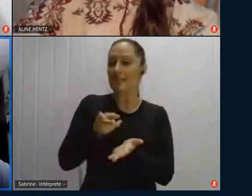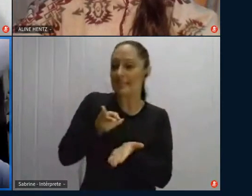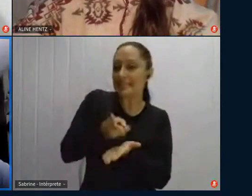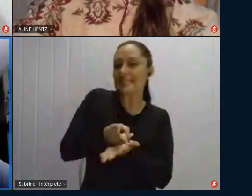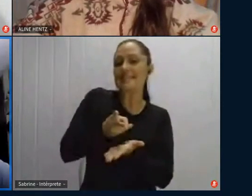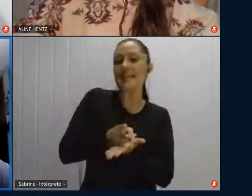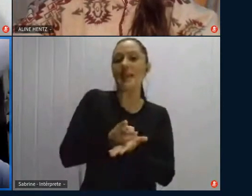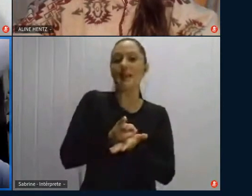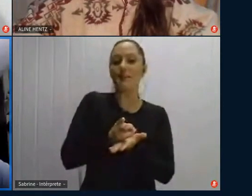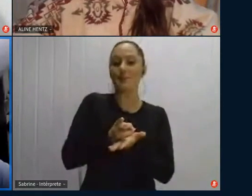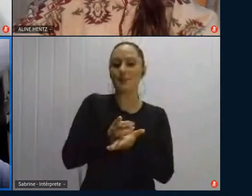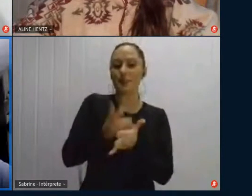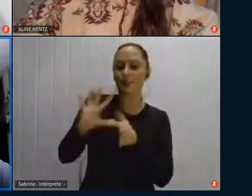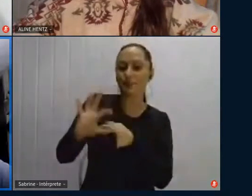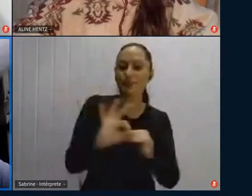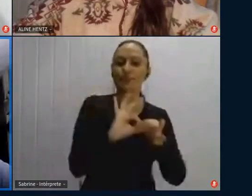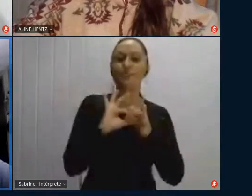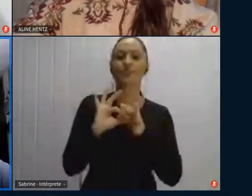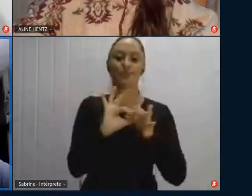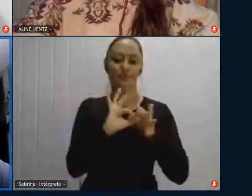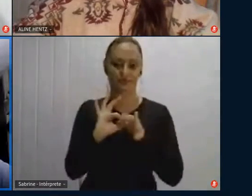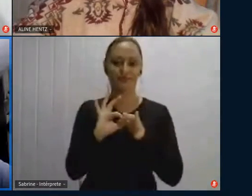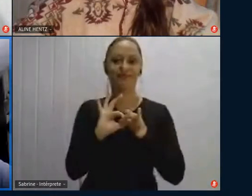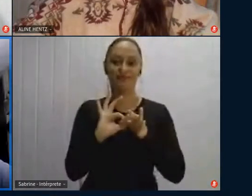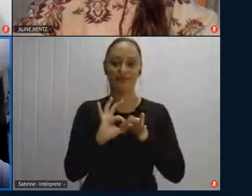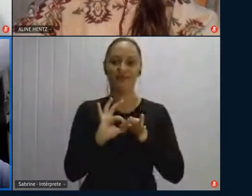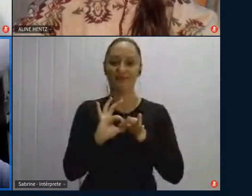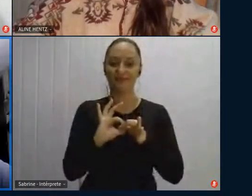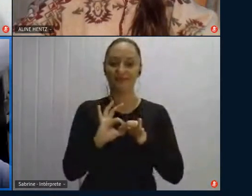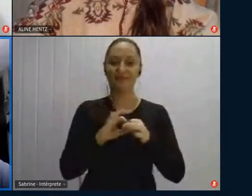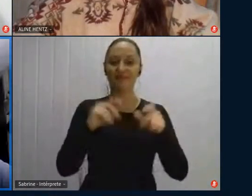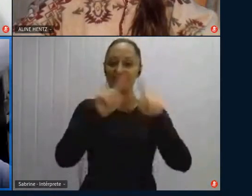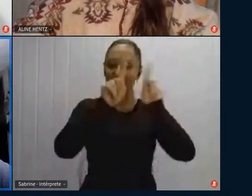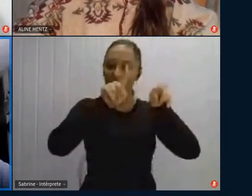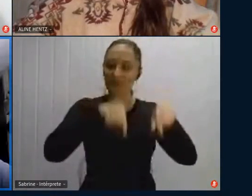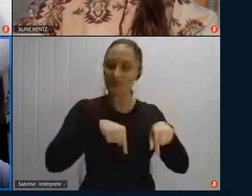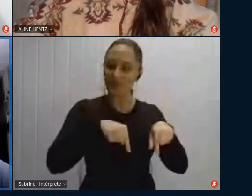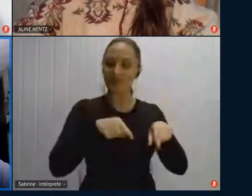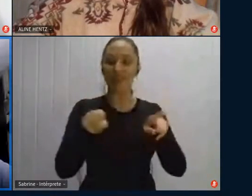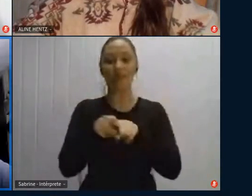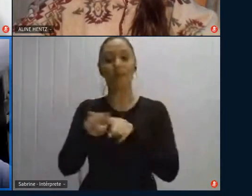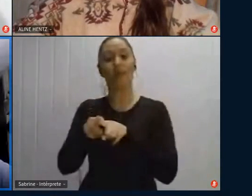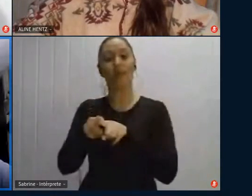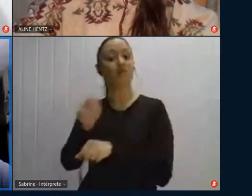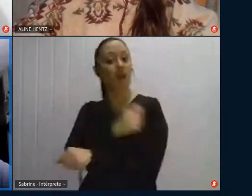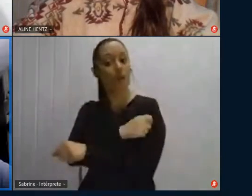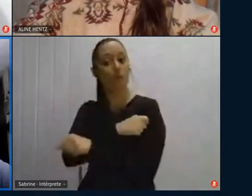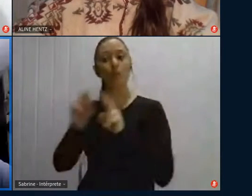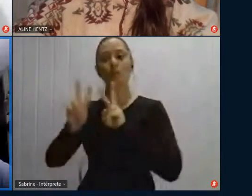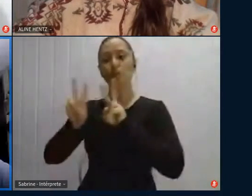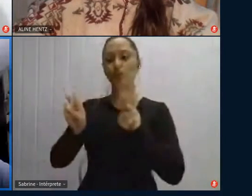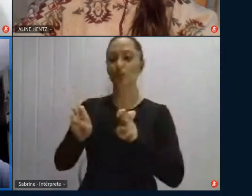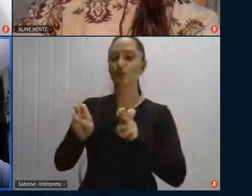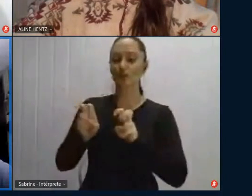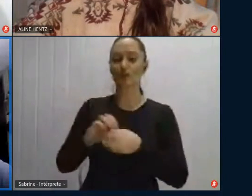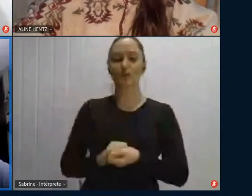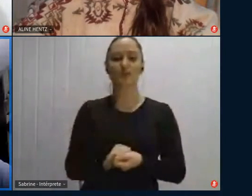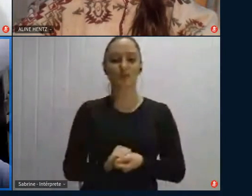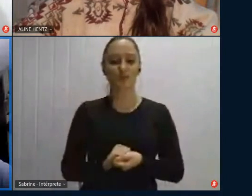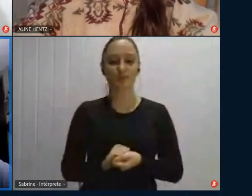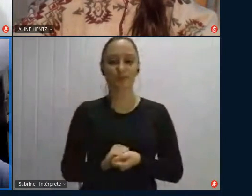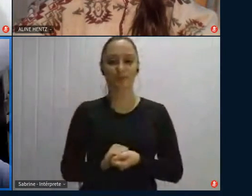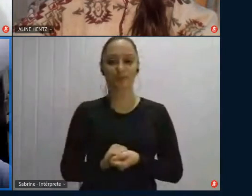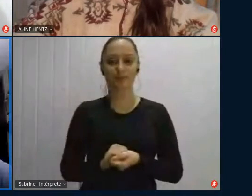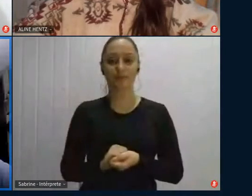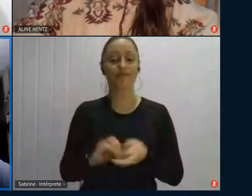daqui para frente entre os servidores, os estudantes sobre esse tema, né, a gente pode, e a gente espera,